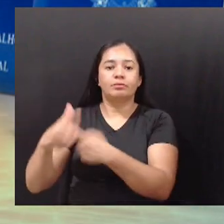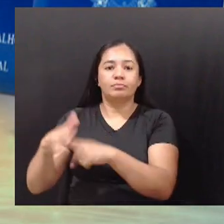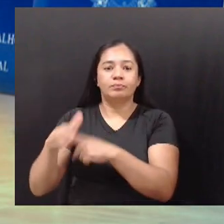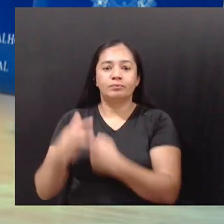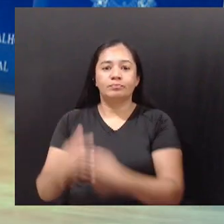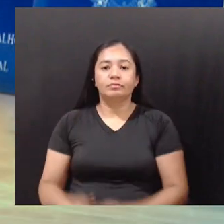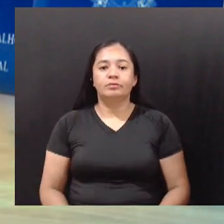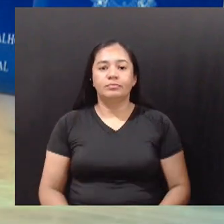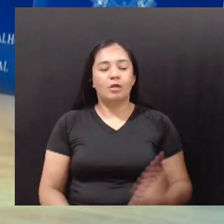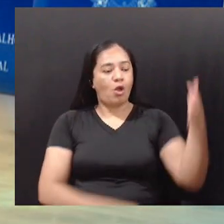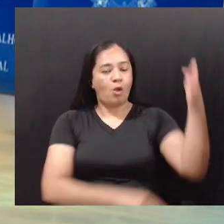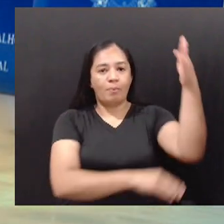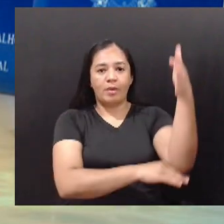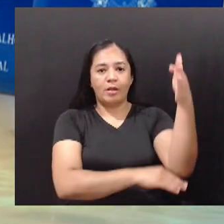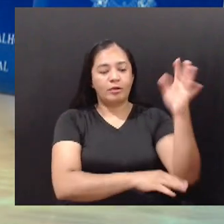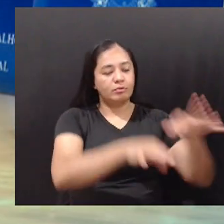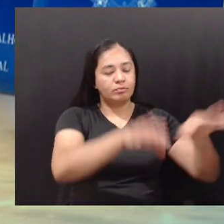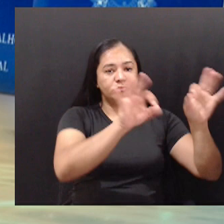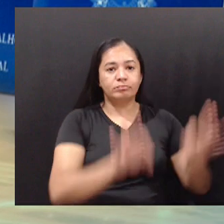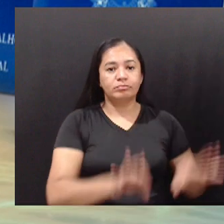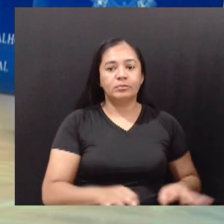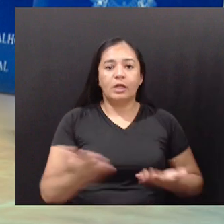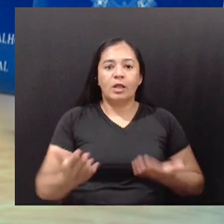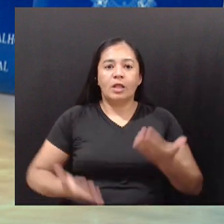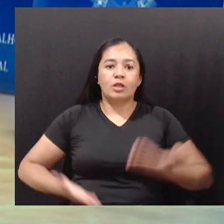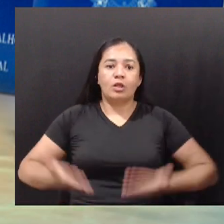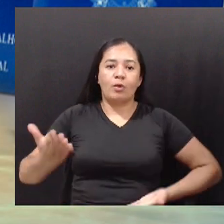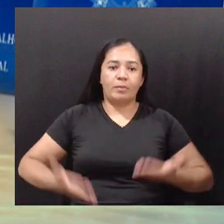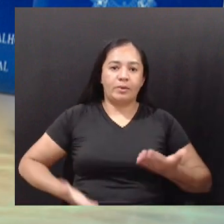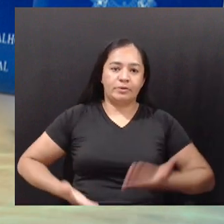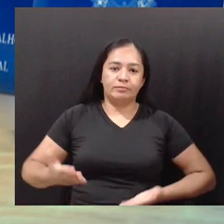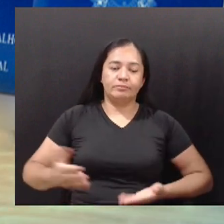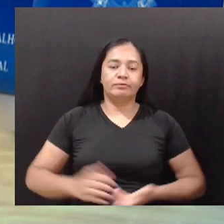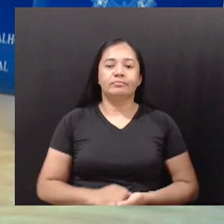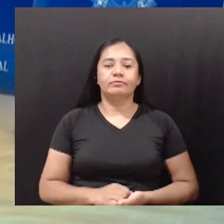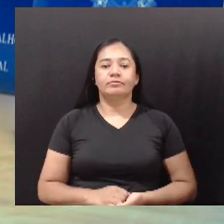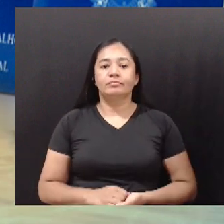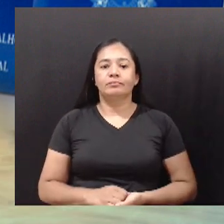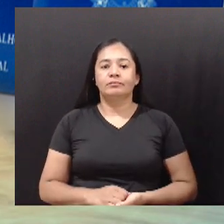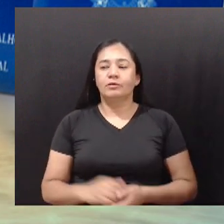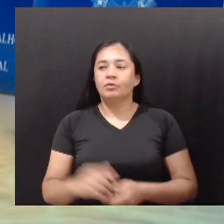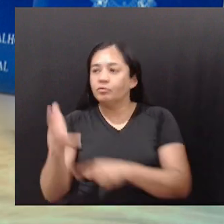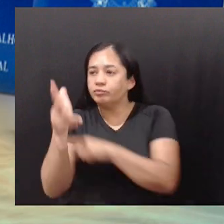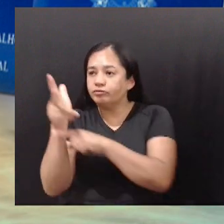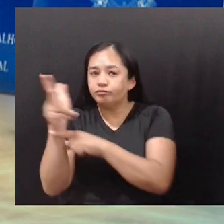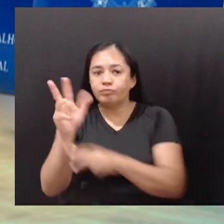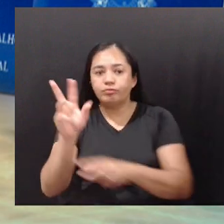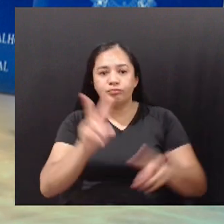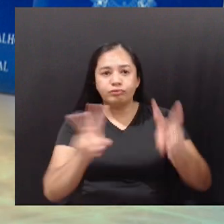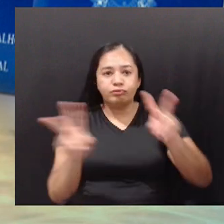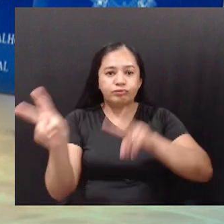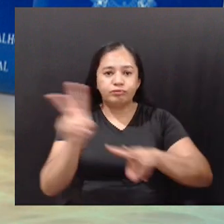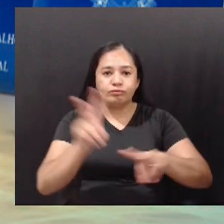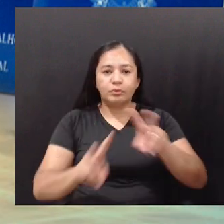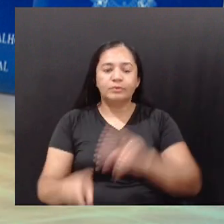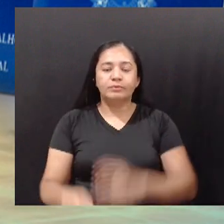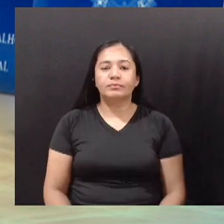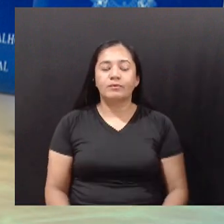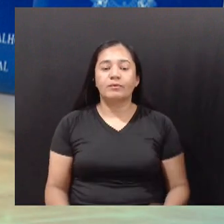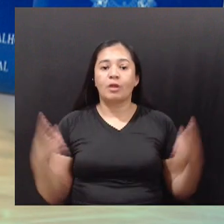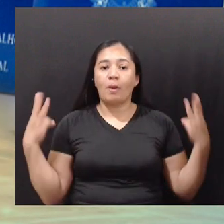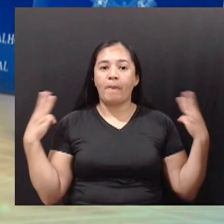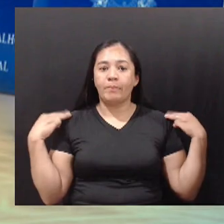hotel, empregada doméstica, monitor de câmeras de segurança, motorista de